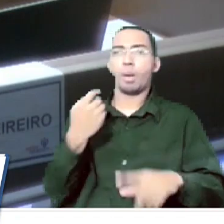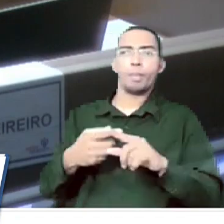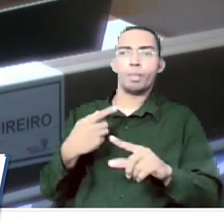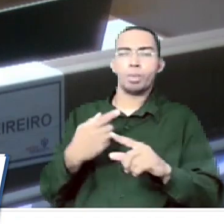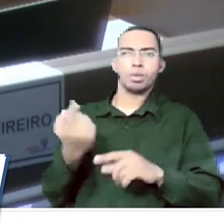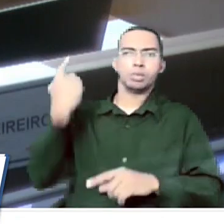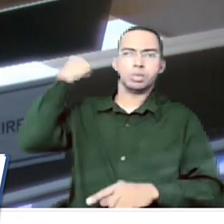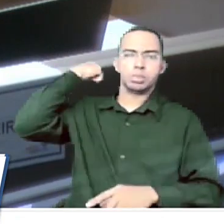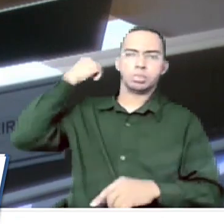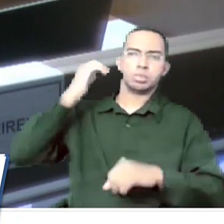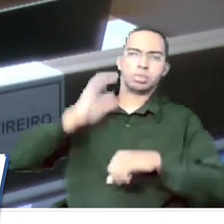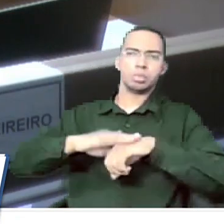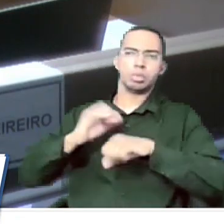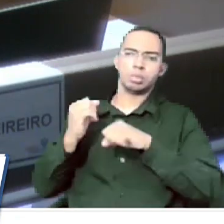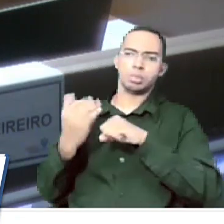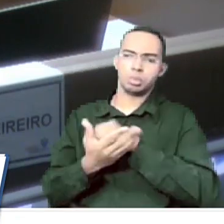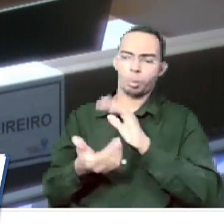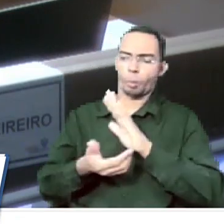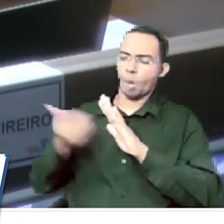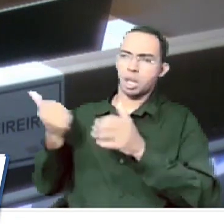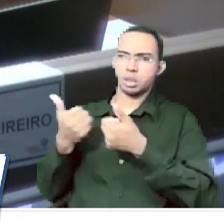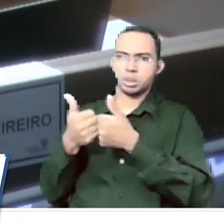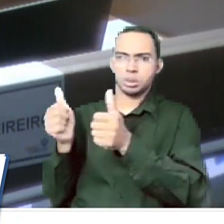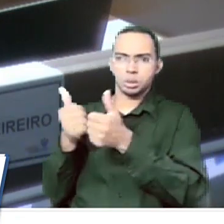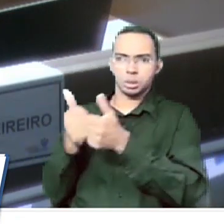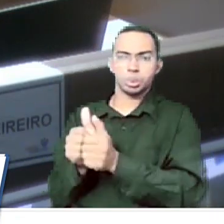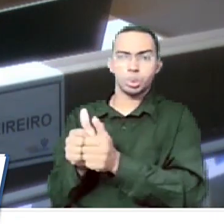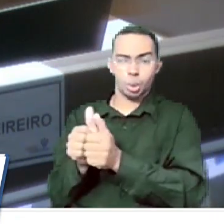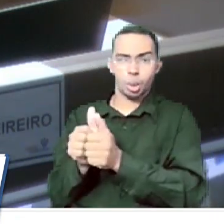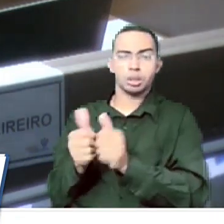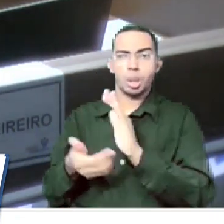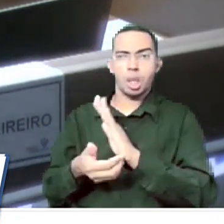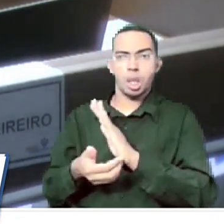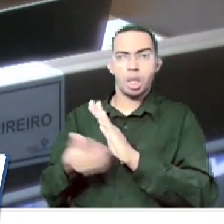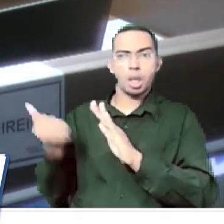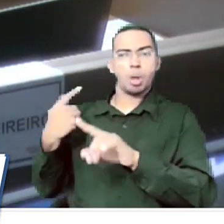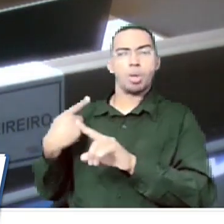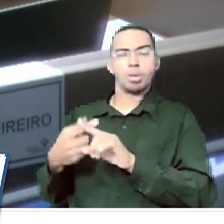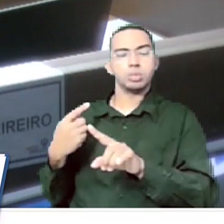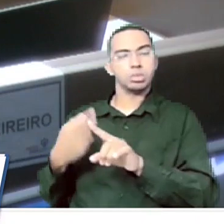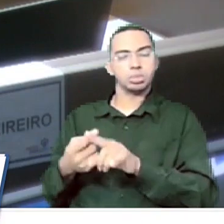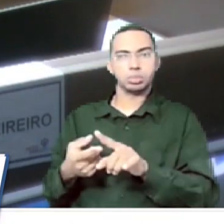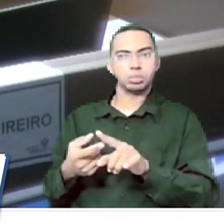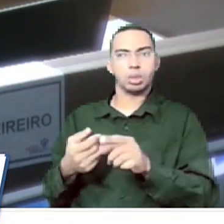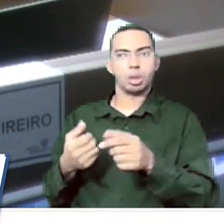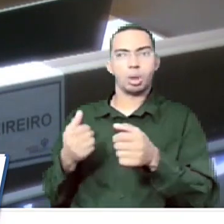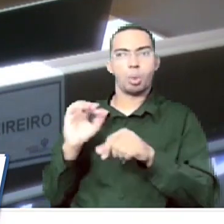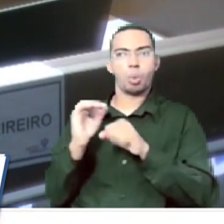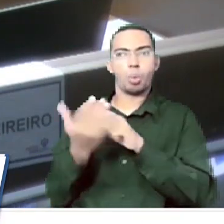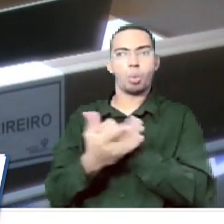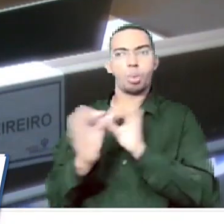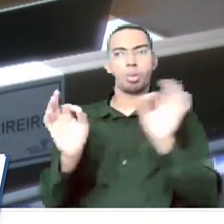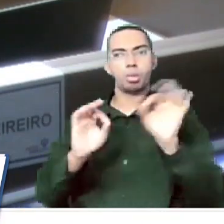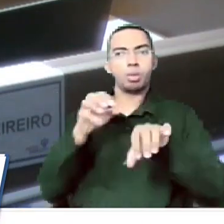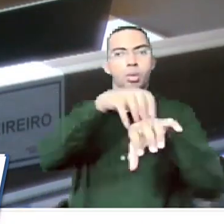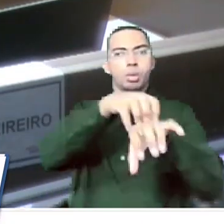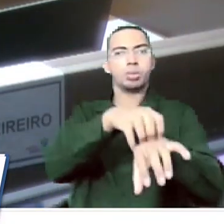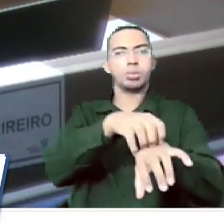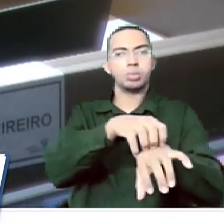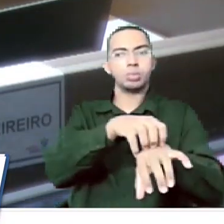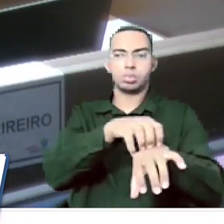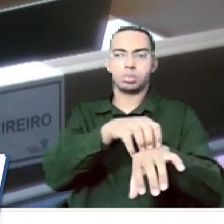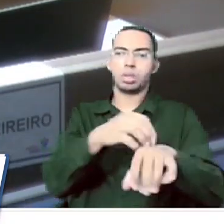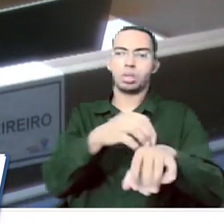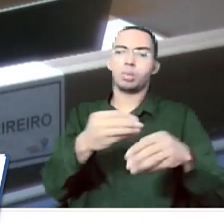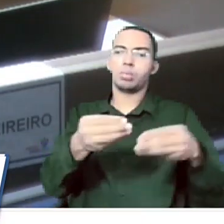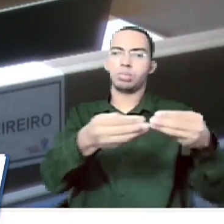quando retiraram os ônibus, retirou porque na pandemia ninguém estava andando de ônibus, eles estavam levando prejuízo. Mas já passou